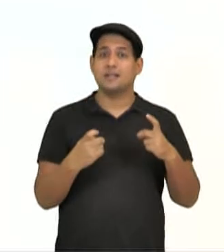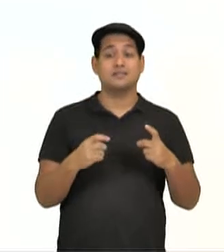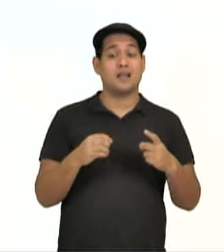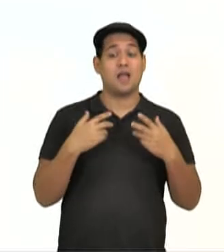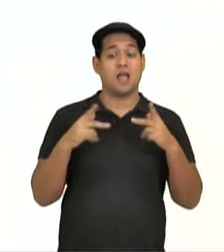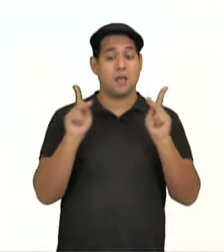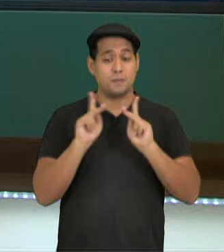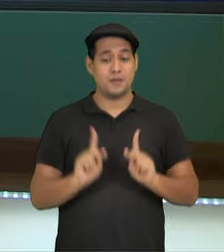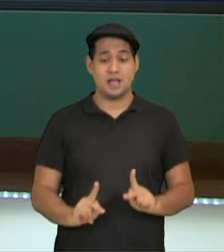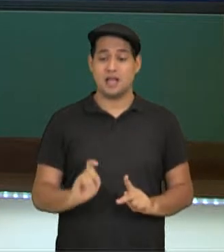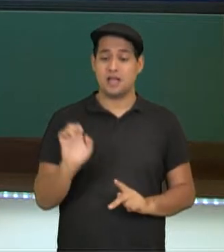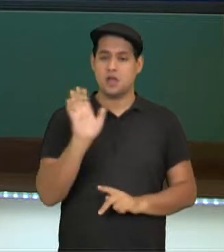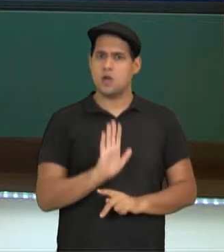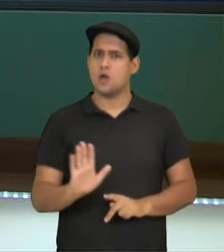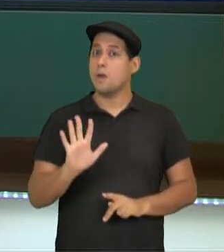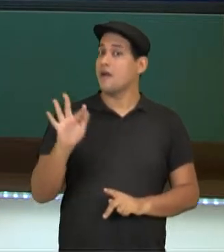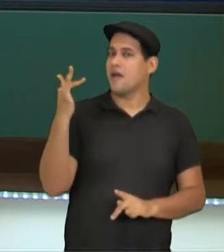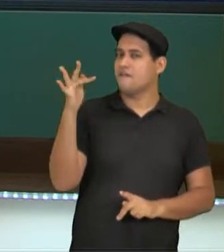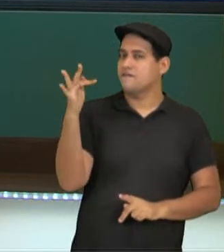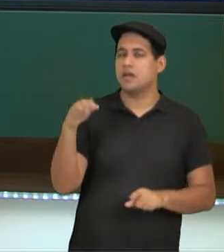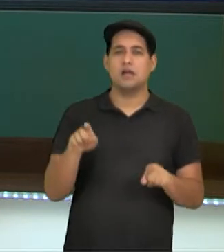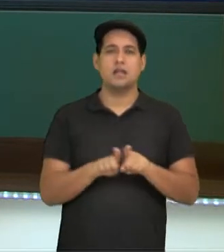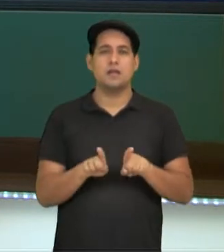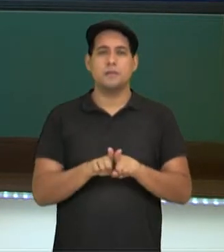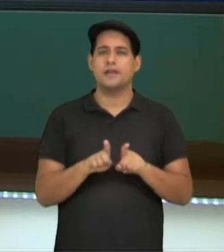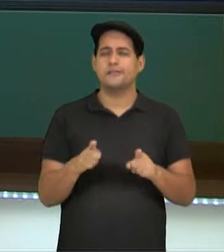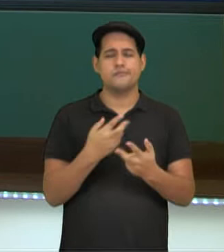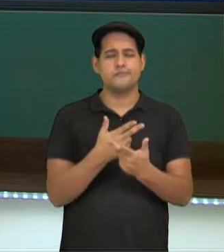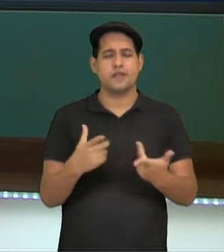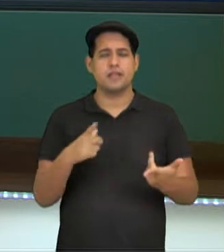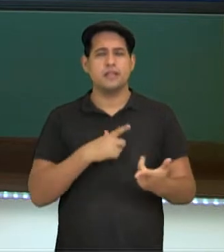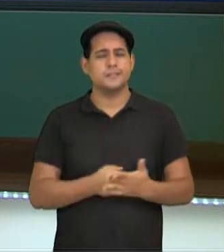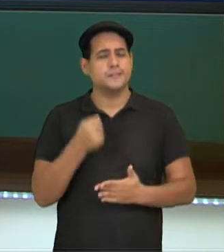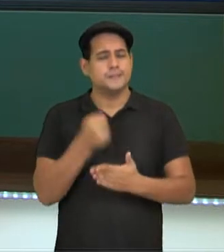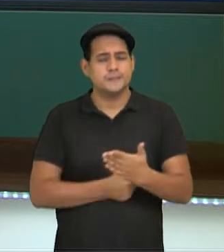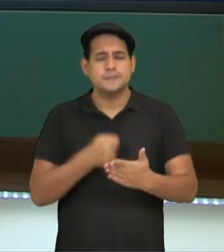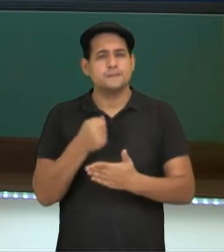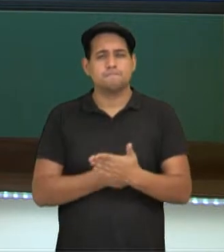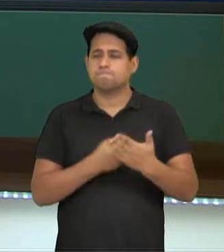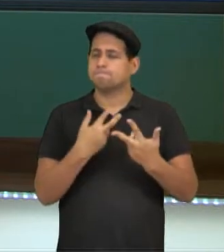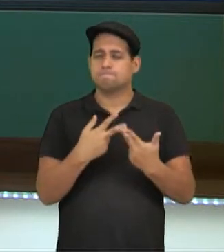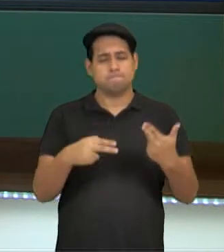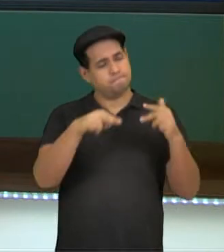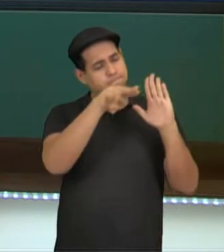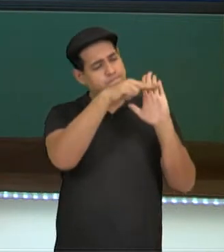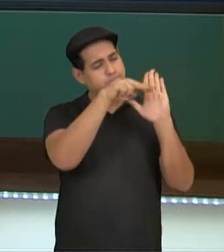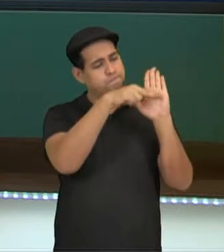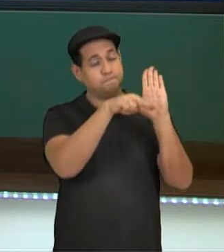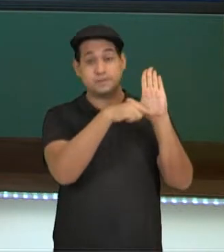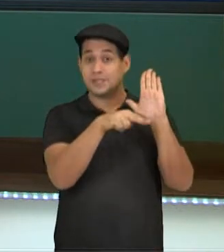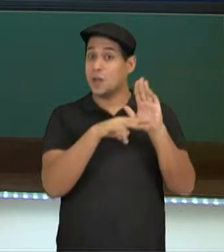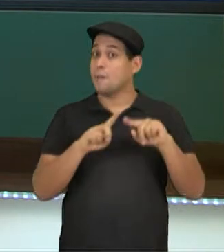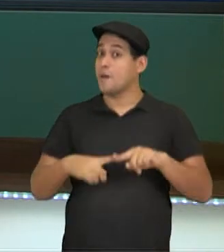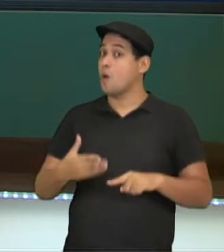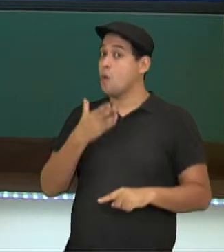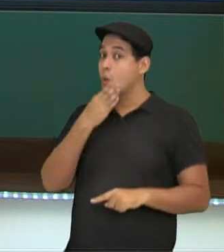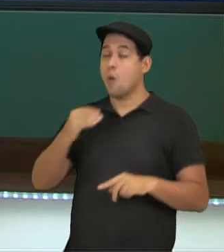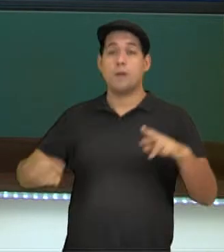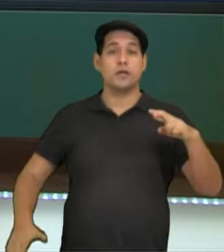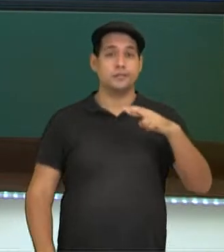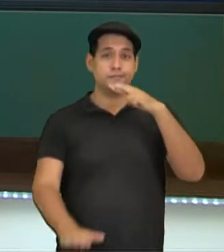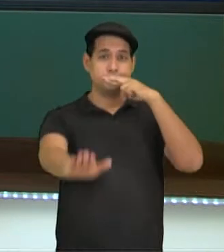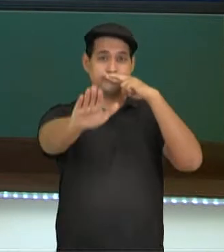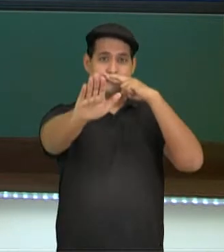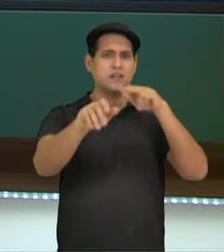a Inglaterra cederam a uma série de exigências territoriais alemãs e italianas. Hitler se utilizou dessa política